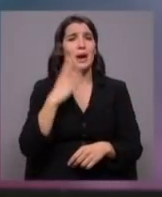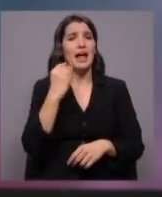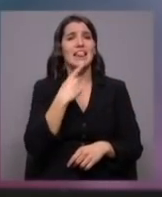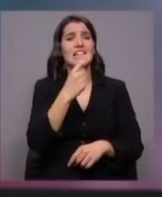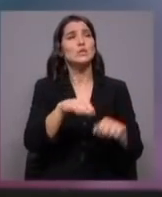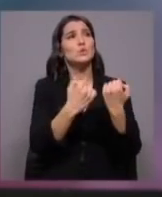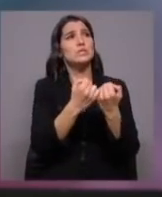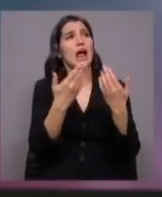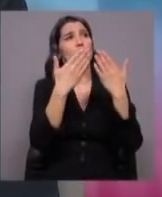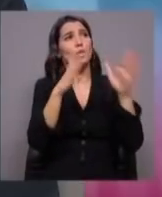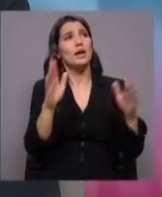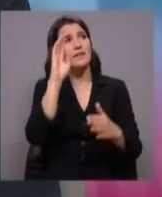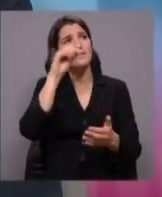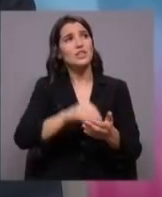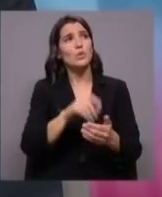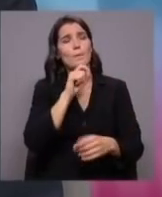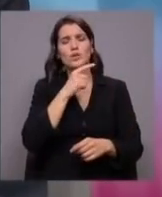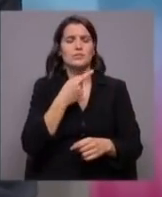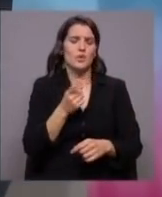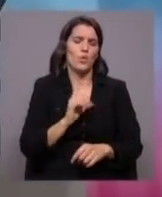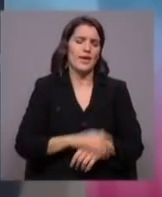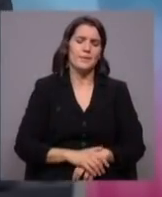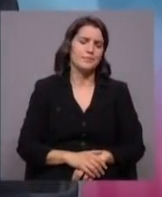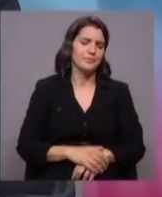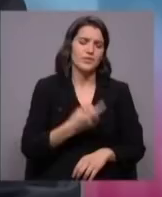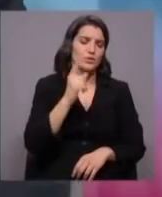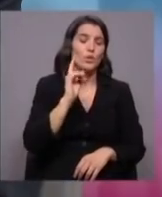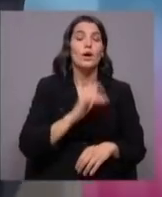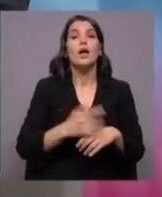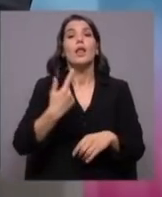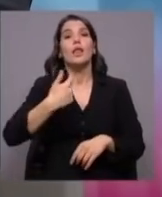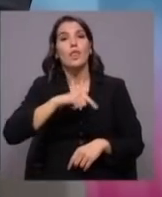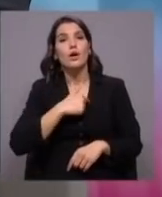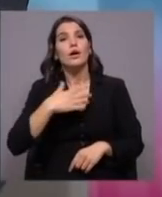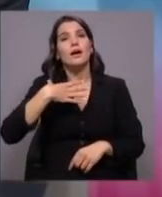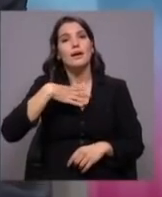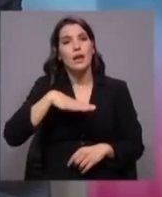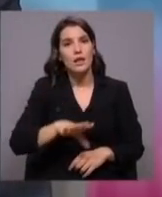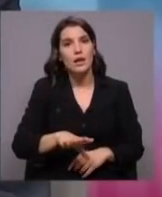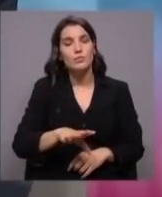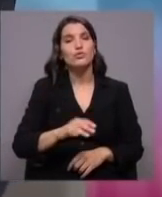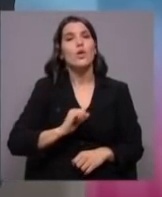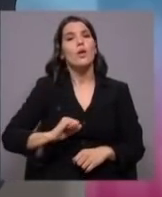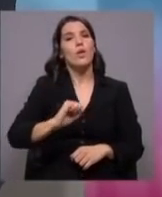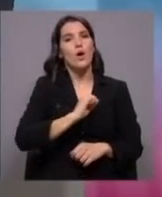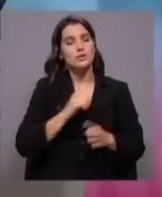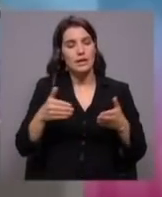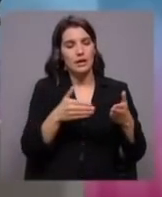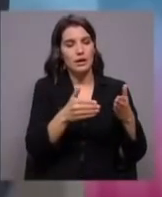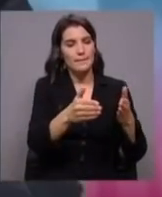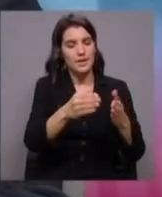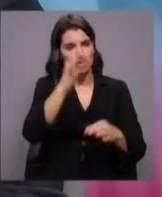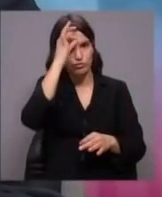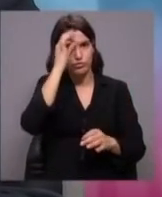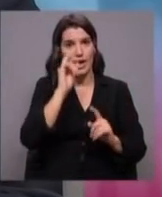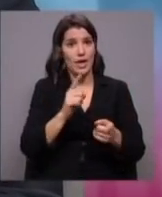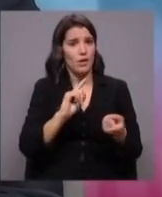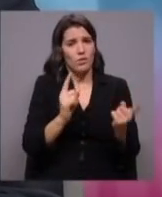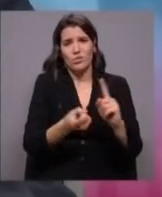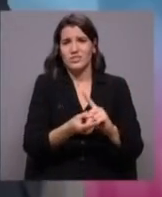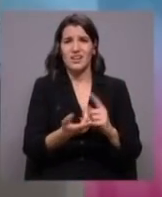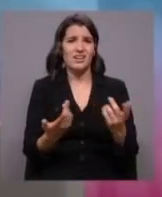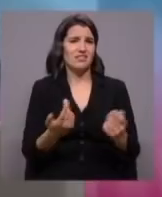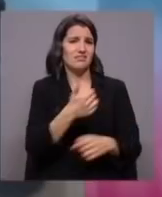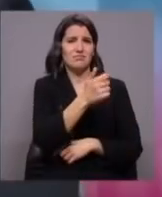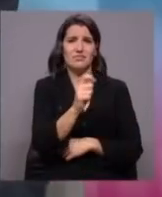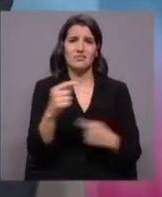social-democrata, chegou a aventar a hipótese, mas não é. Não, aquilo que nós queremos, aquilo que é a nossa linha de conduta, é mais ou menos o contrário do que era o Bloco de